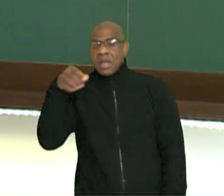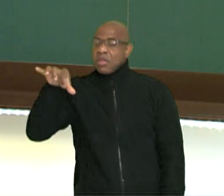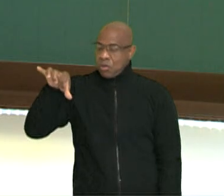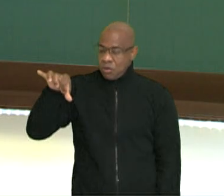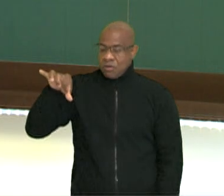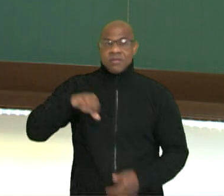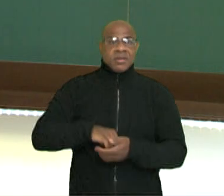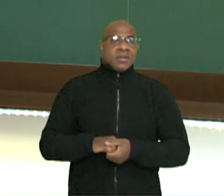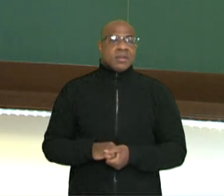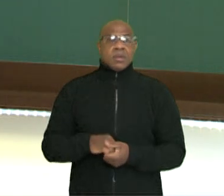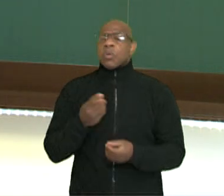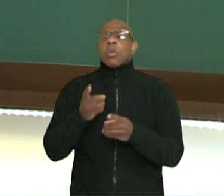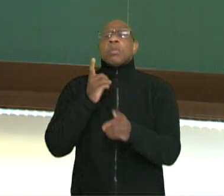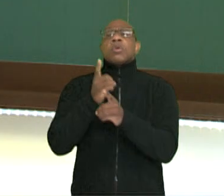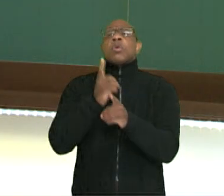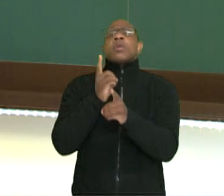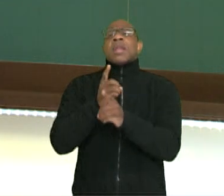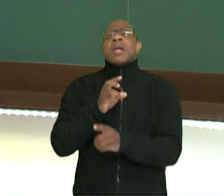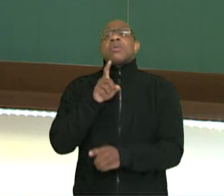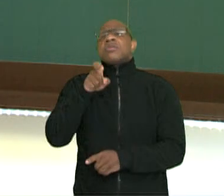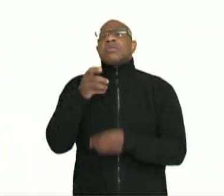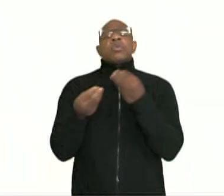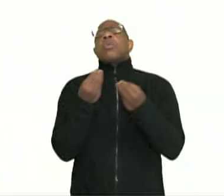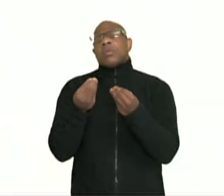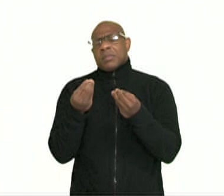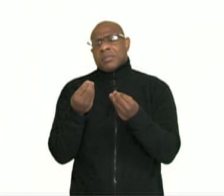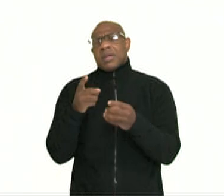aqui nessa história? Resolve aí que eu já volto.